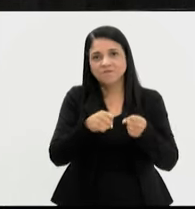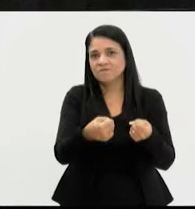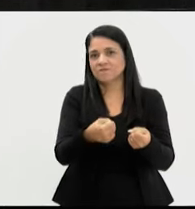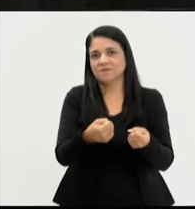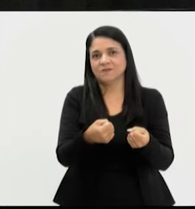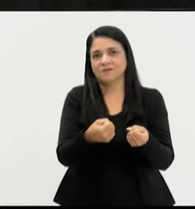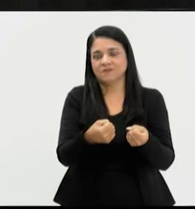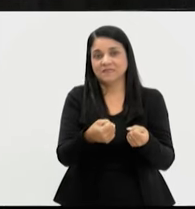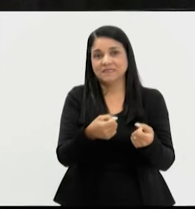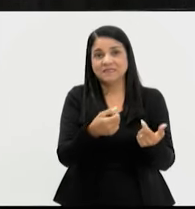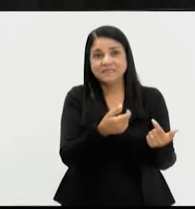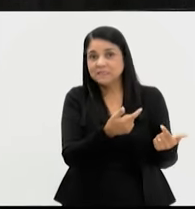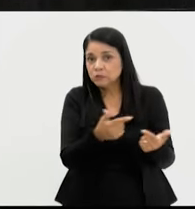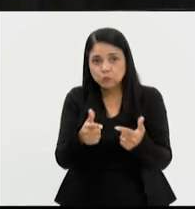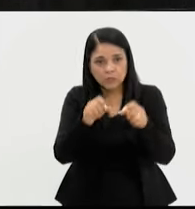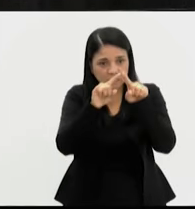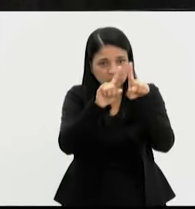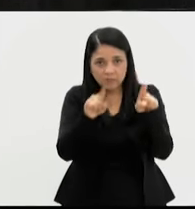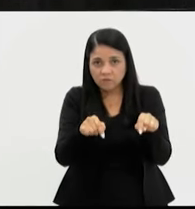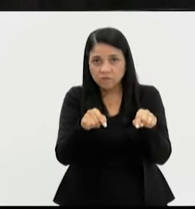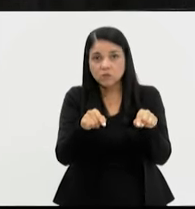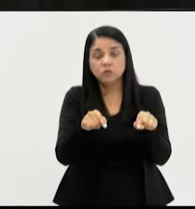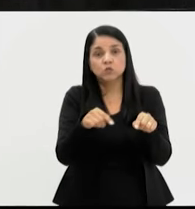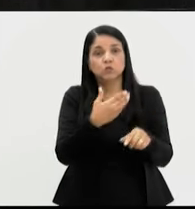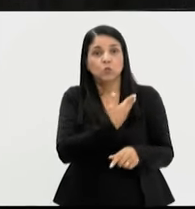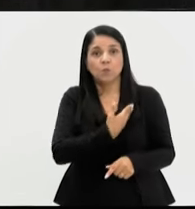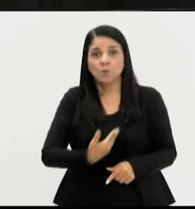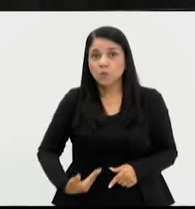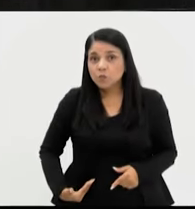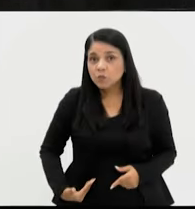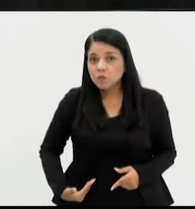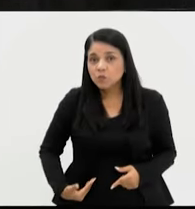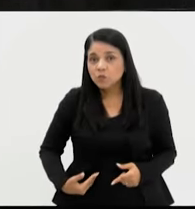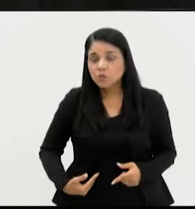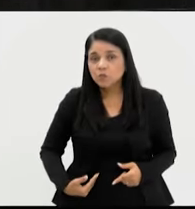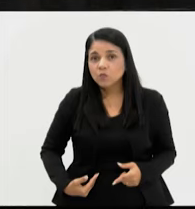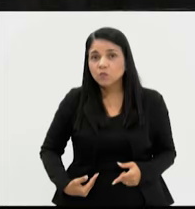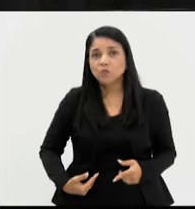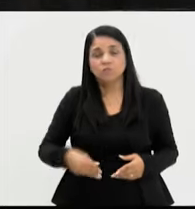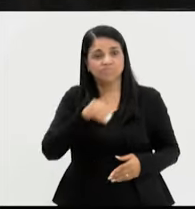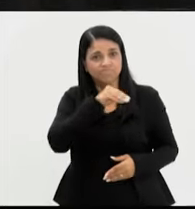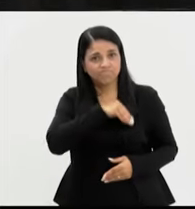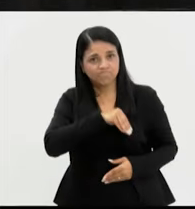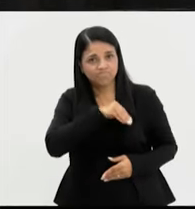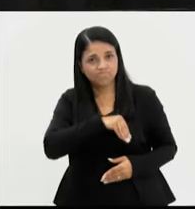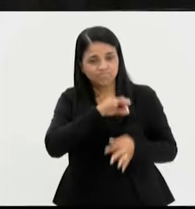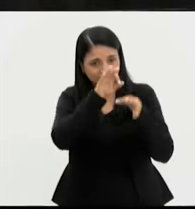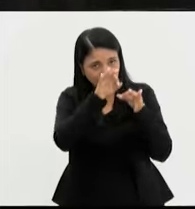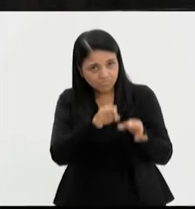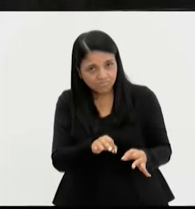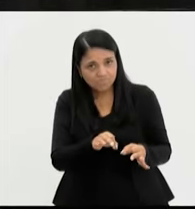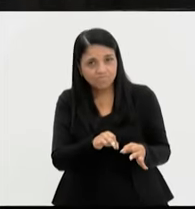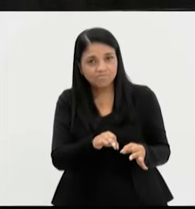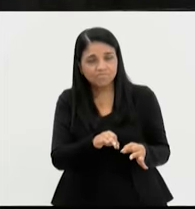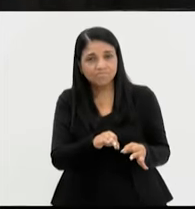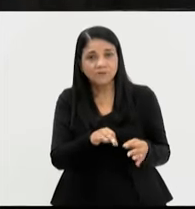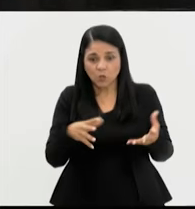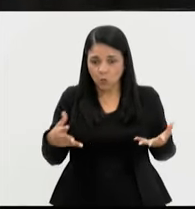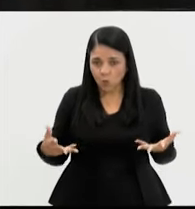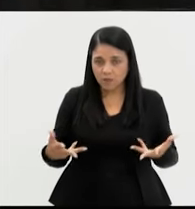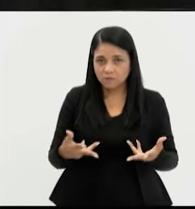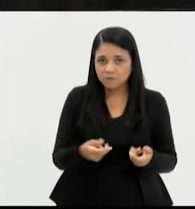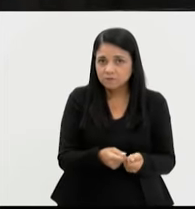sem serviço público sem Servidor Público remunerado justamente remunerado e